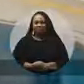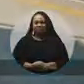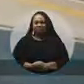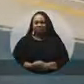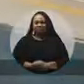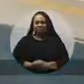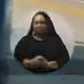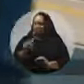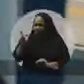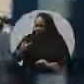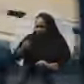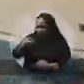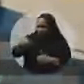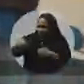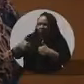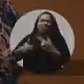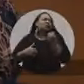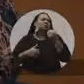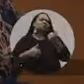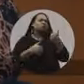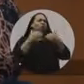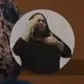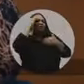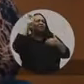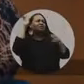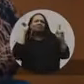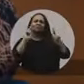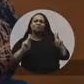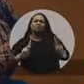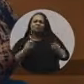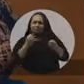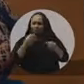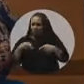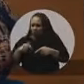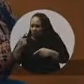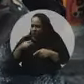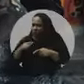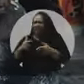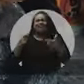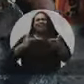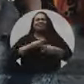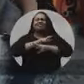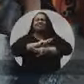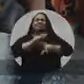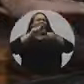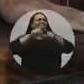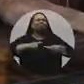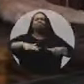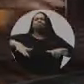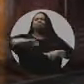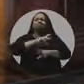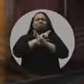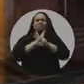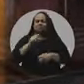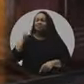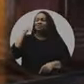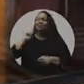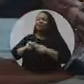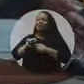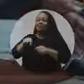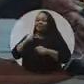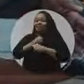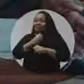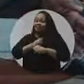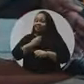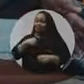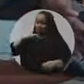E aí, Concinha, tudo bem? Bem, tá tudo bem, graças a Deus. Ficou bom aqui, não foi? Aqui é outro lugar, gente. Aqui é outro lugar. Você sabe quem fez essa obra aqui?